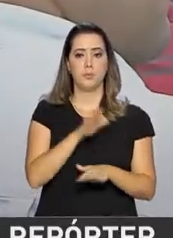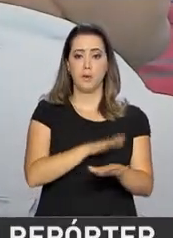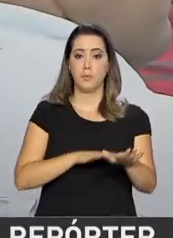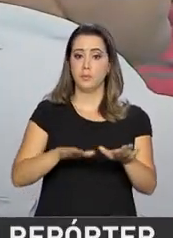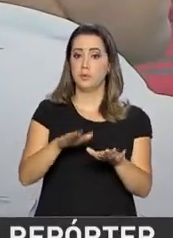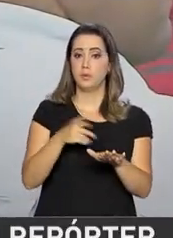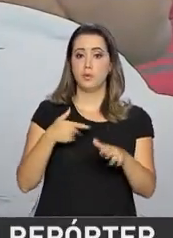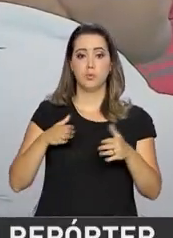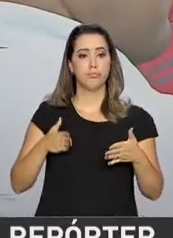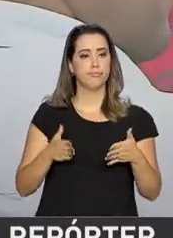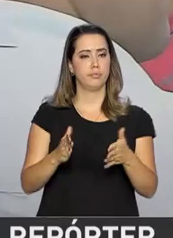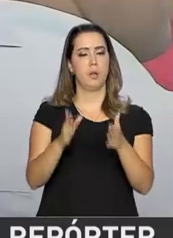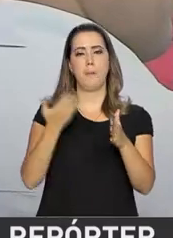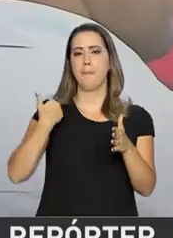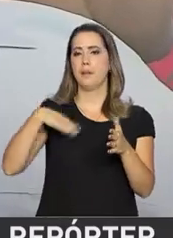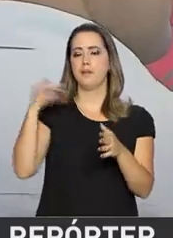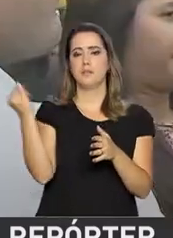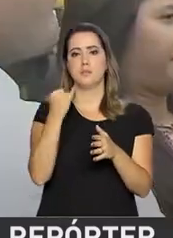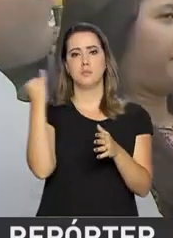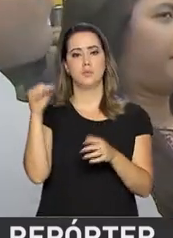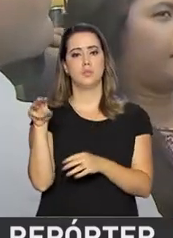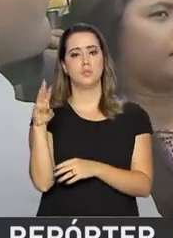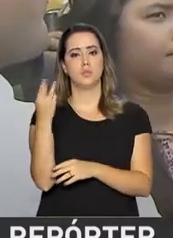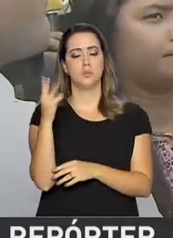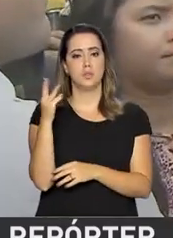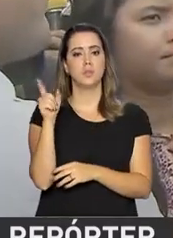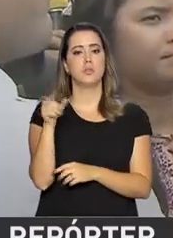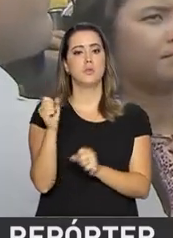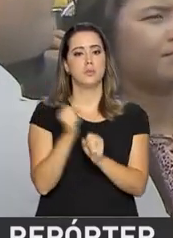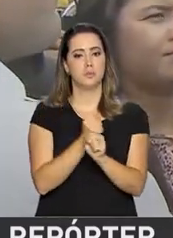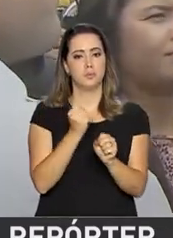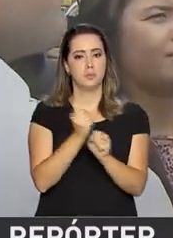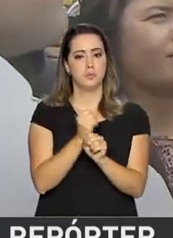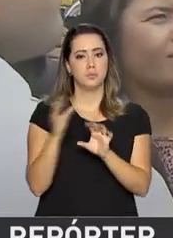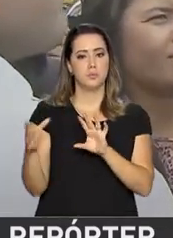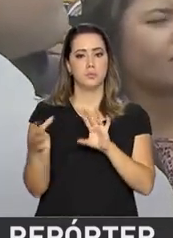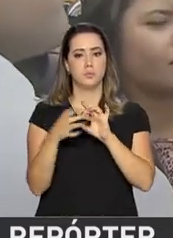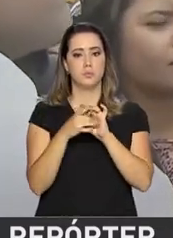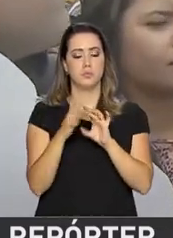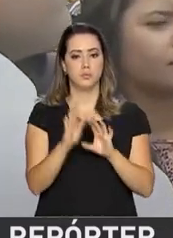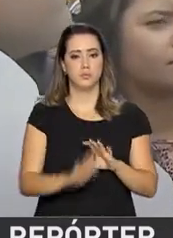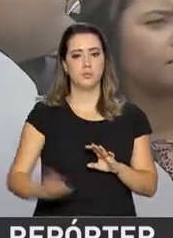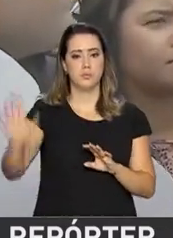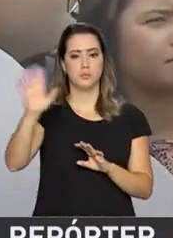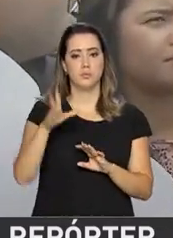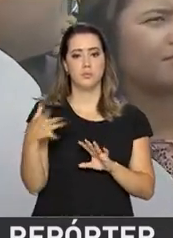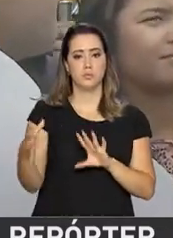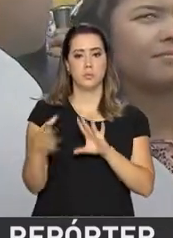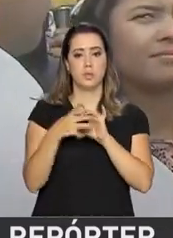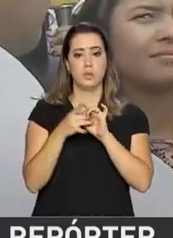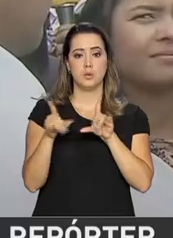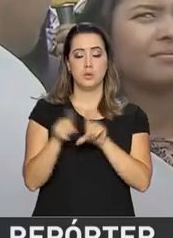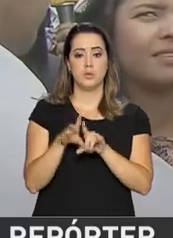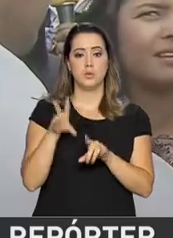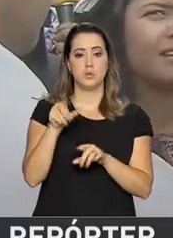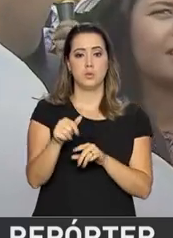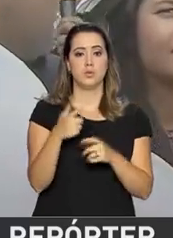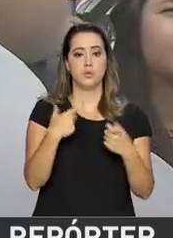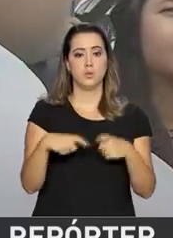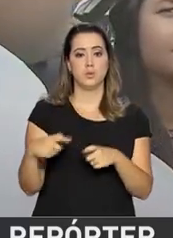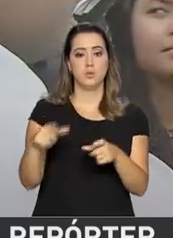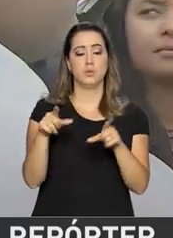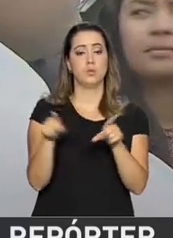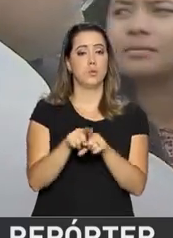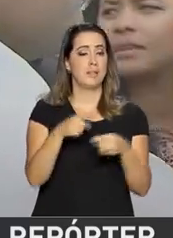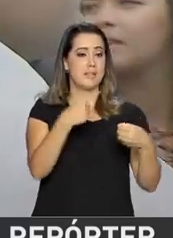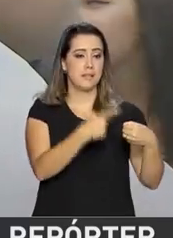do Maranhão e uma das mais importantes para o Brasil. É uma obra de integração nacional que liga toda a região de produção do Mato Piba